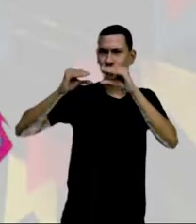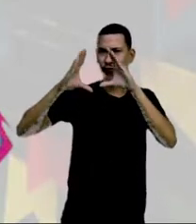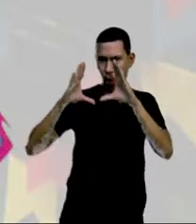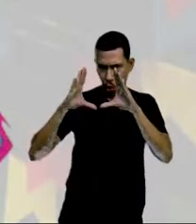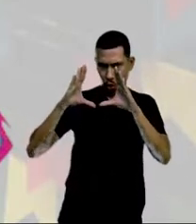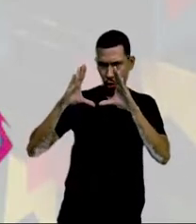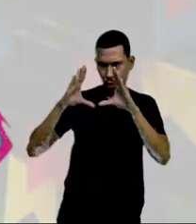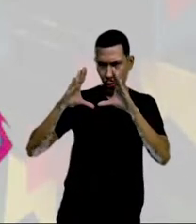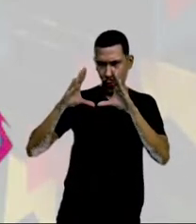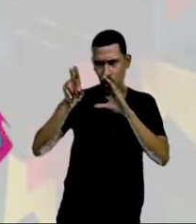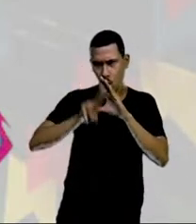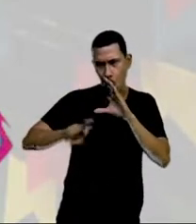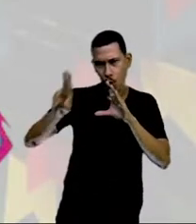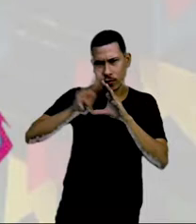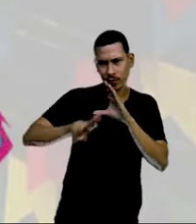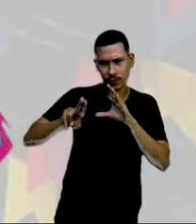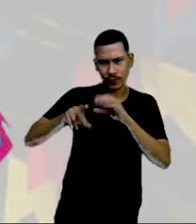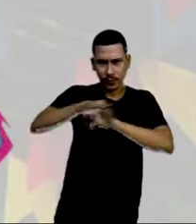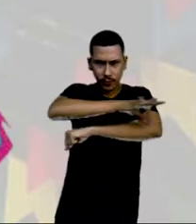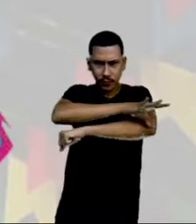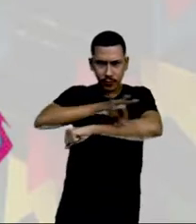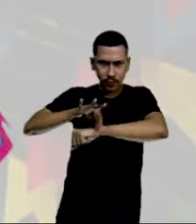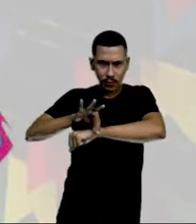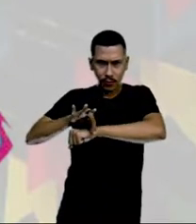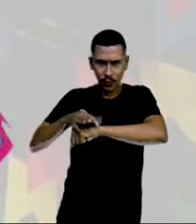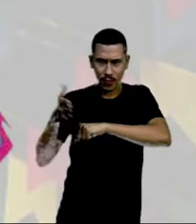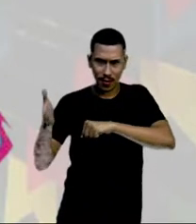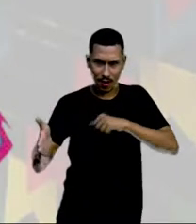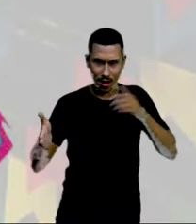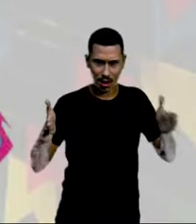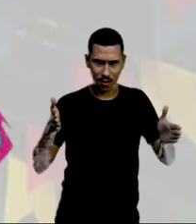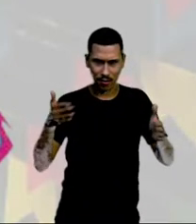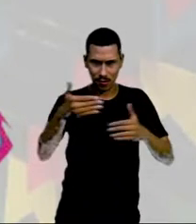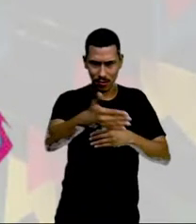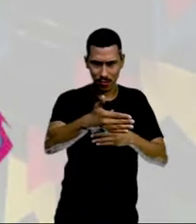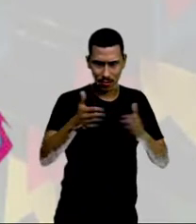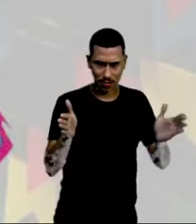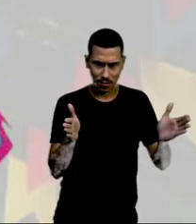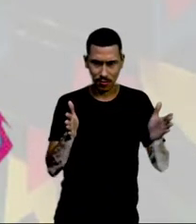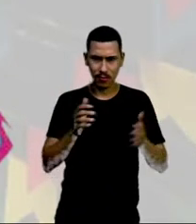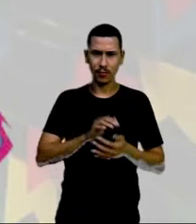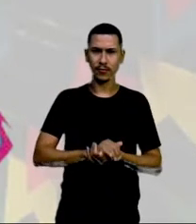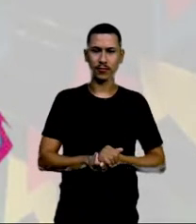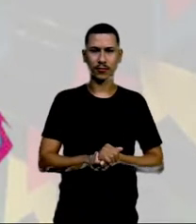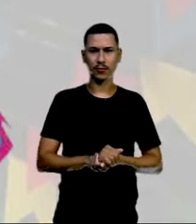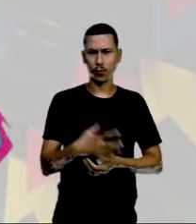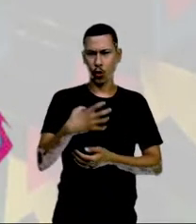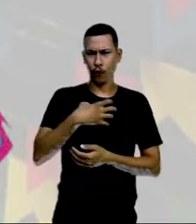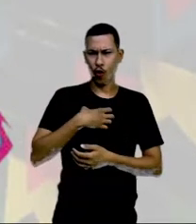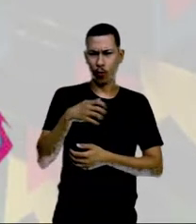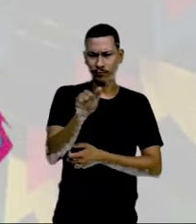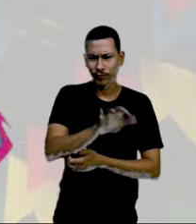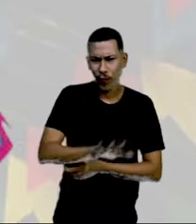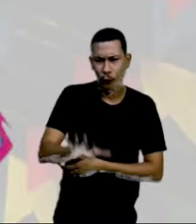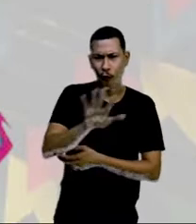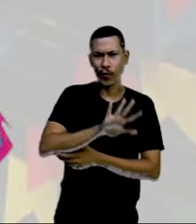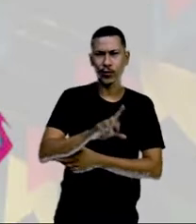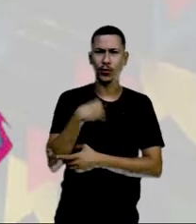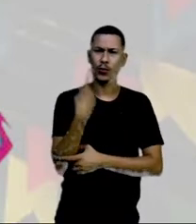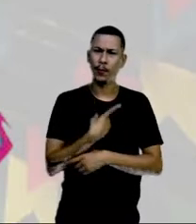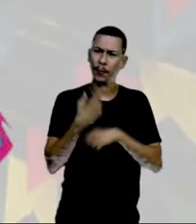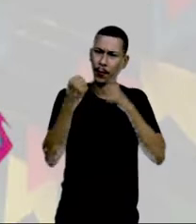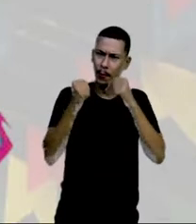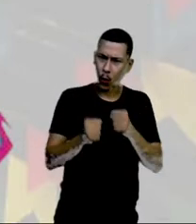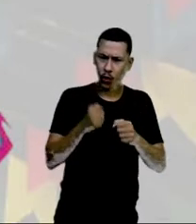o volume é dado pelas medidas dos seus lados, tá certo? E, de uma forma geral, a gente pode